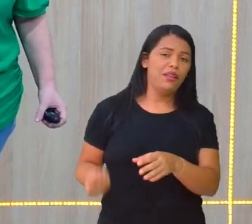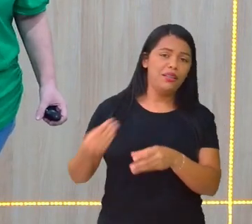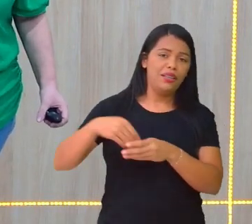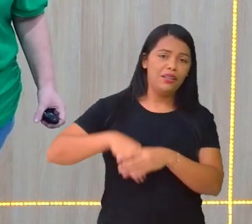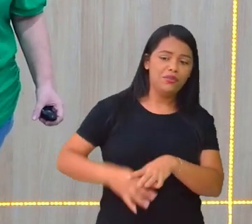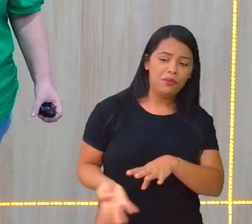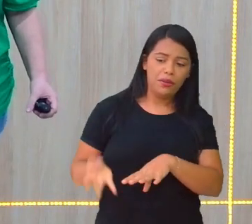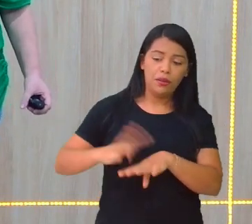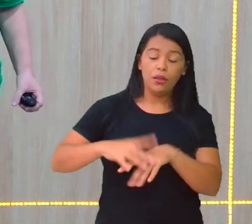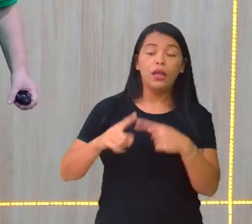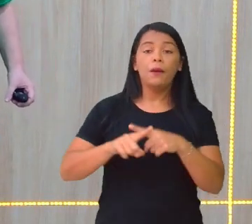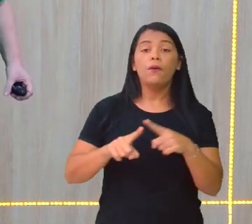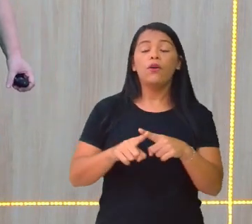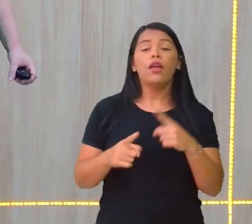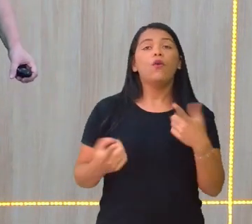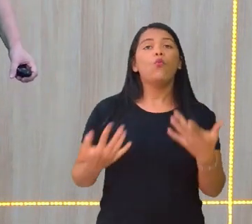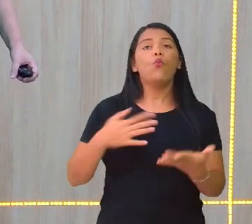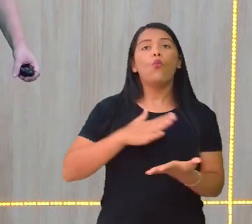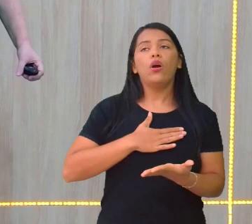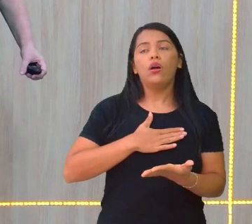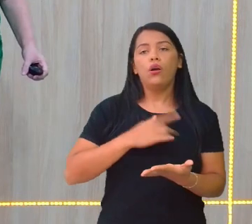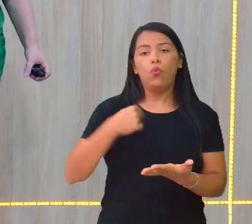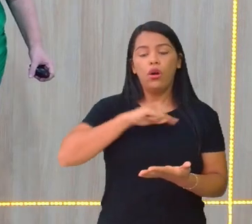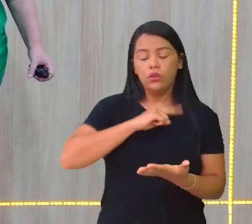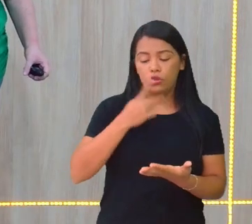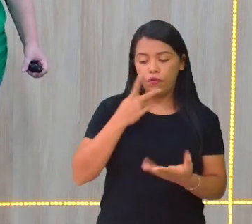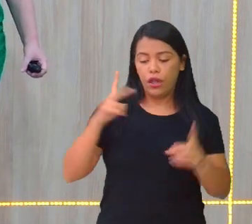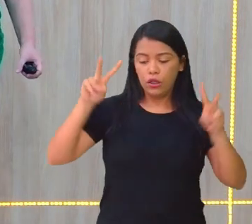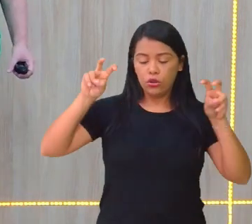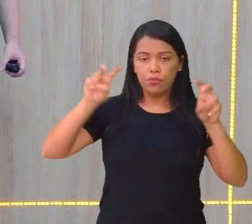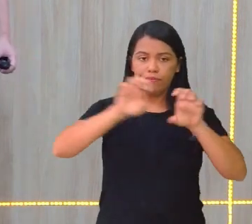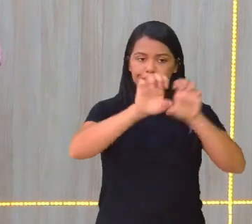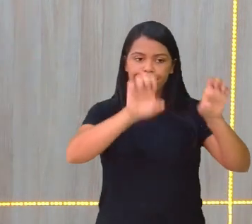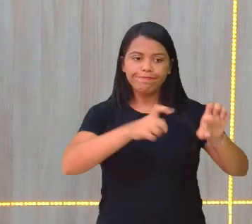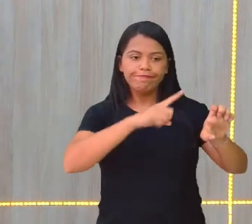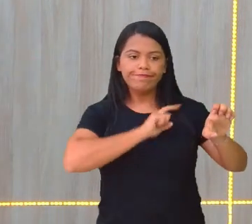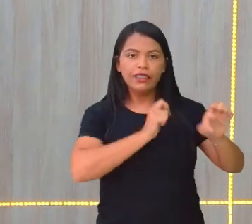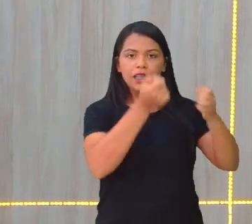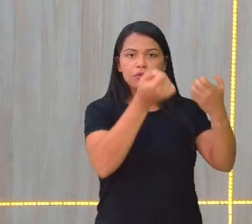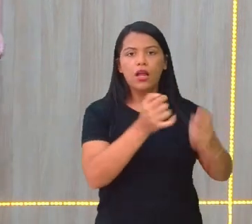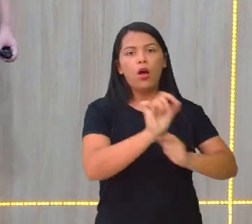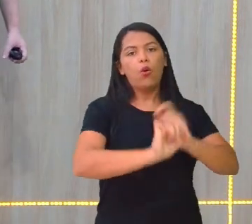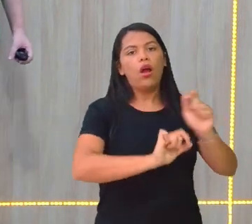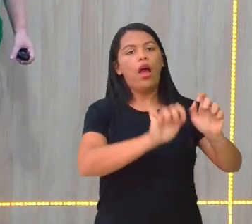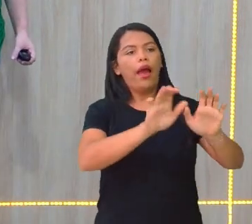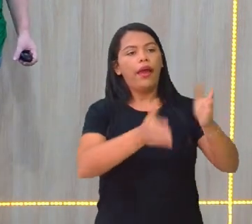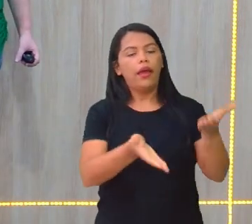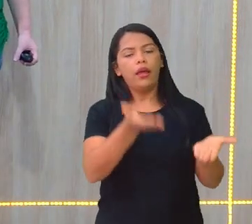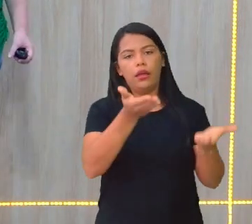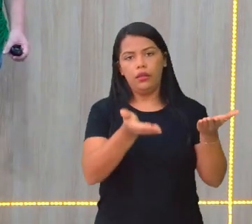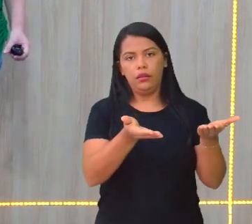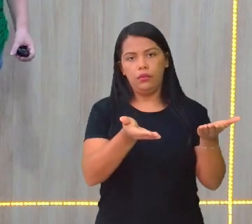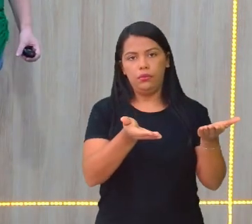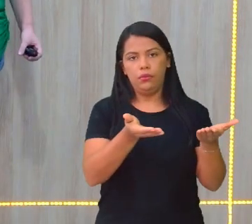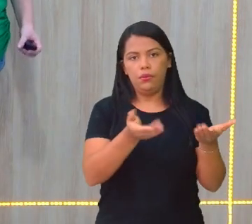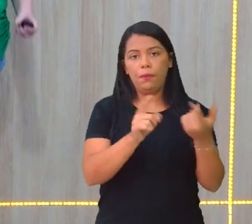tá? Porque quando a gente está falando de equação, a gente está falando de equilíbrio. Mas aqui, a gente está falando